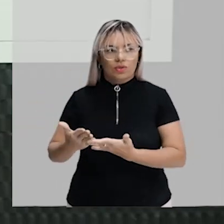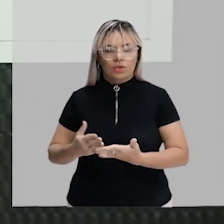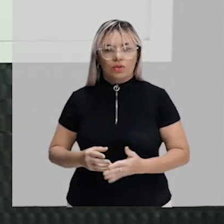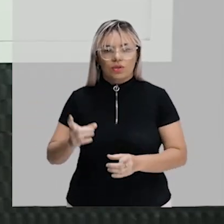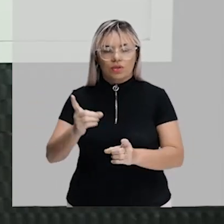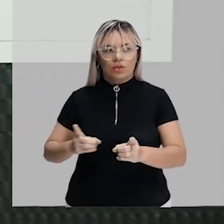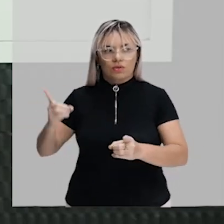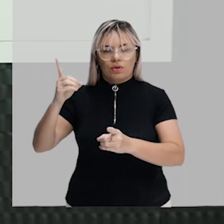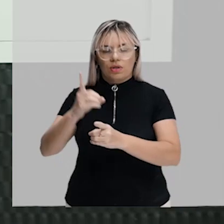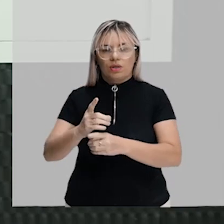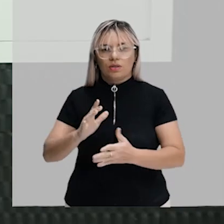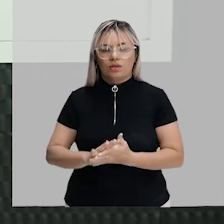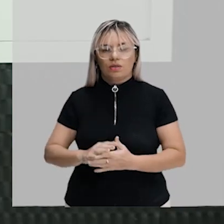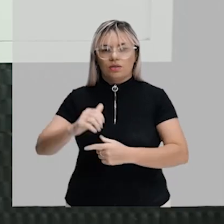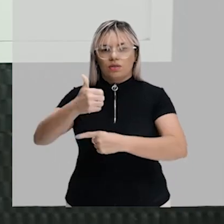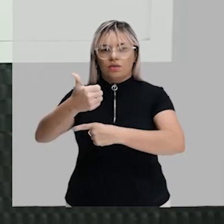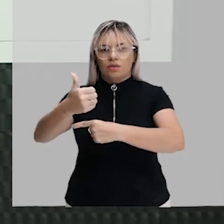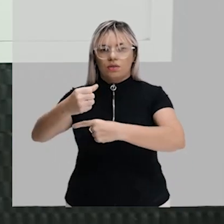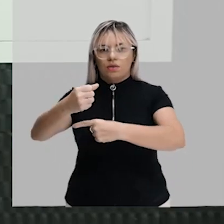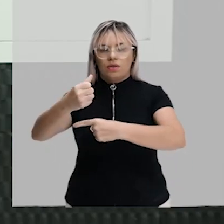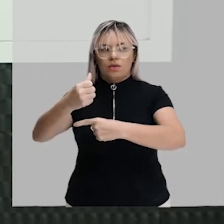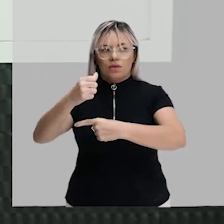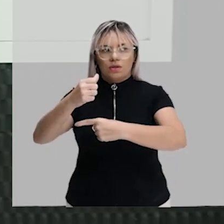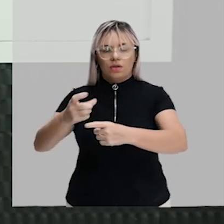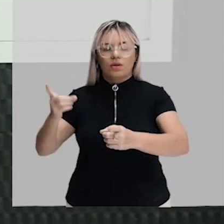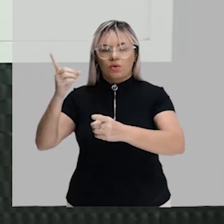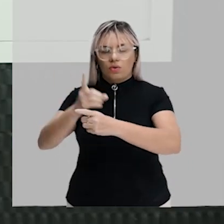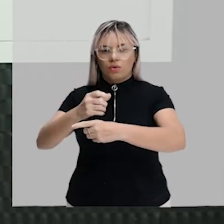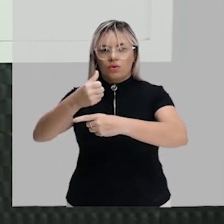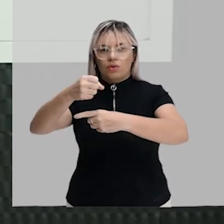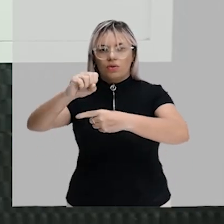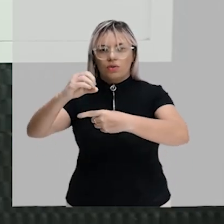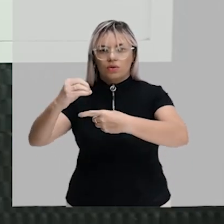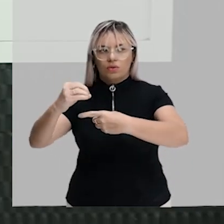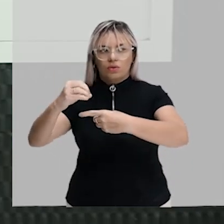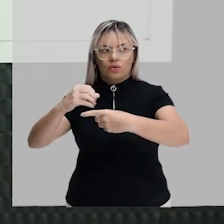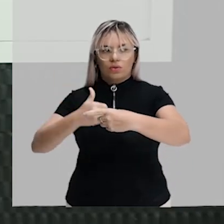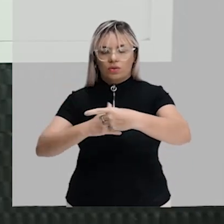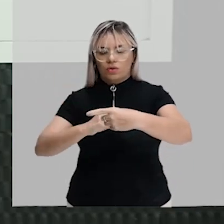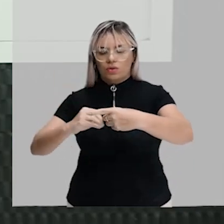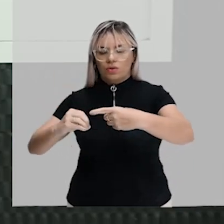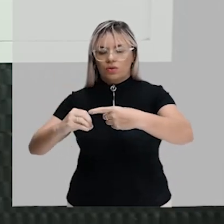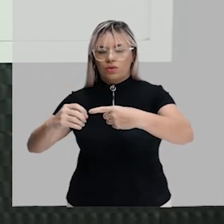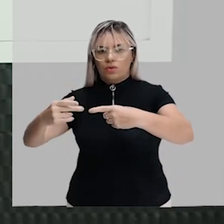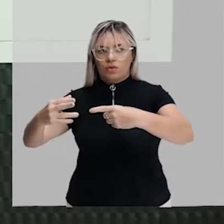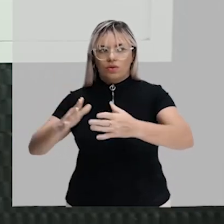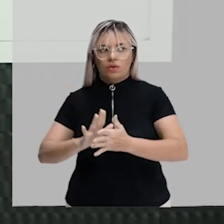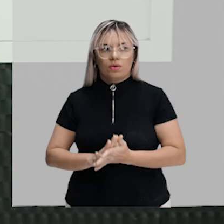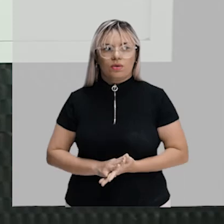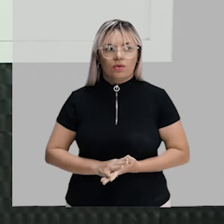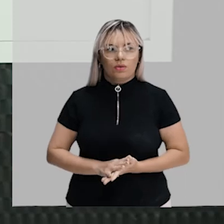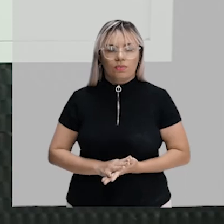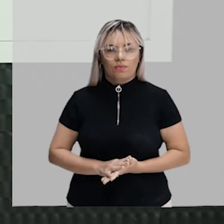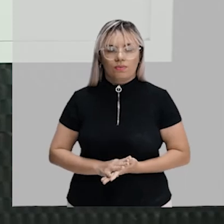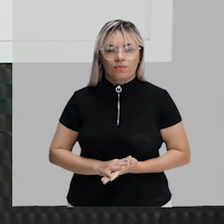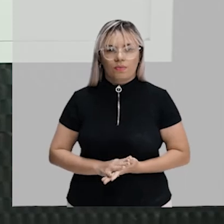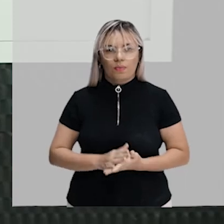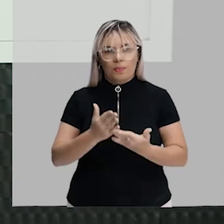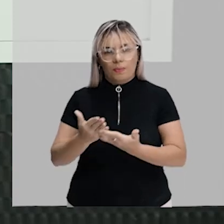80 sobre 100. Ora, e 80 sobre 100, galera, é